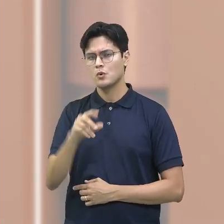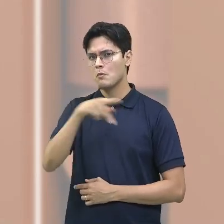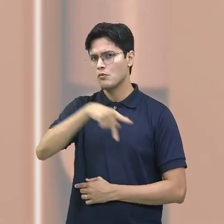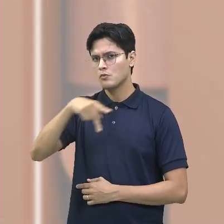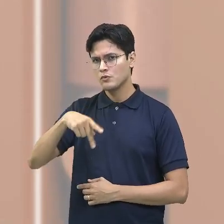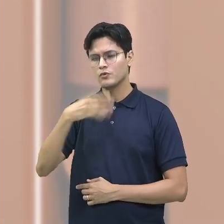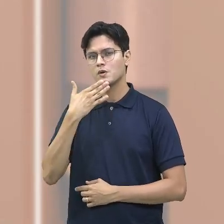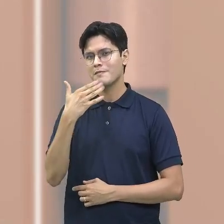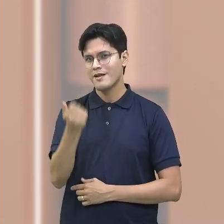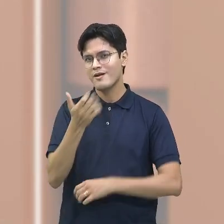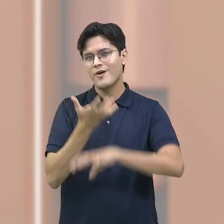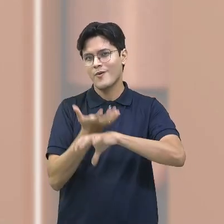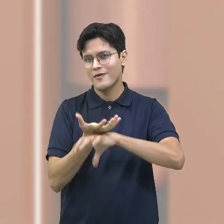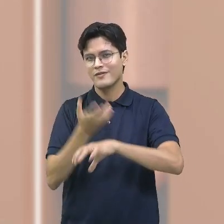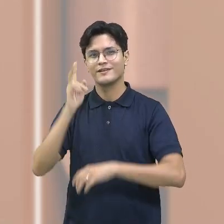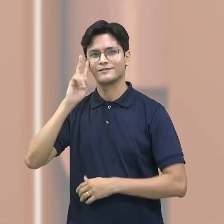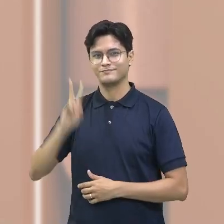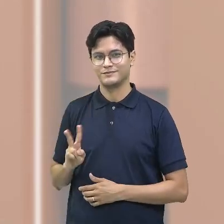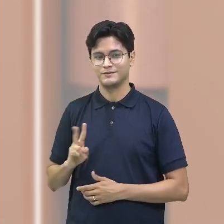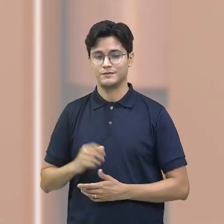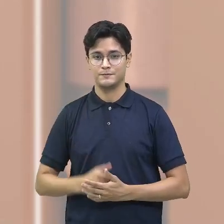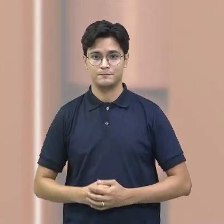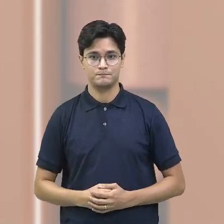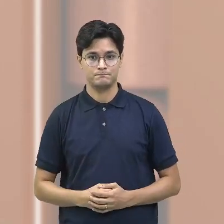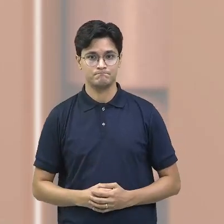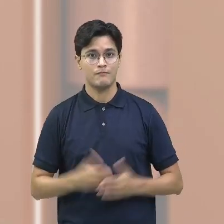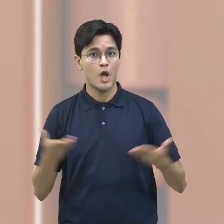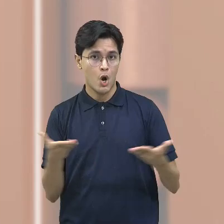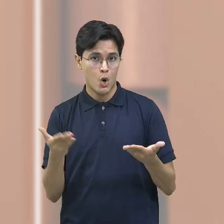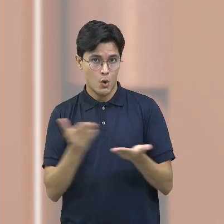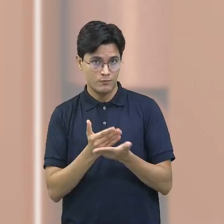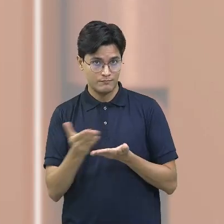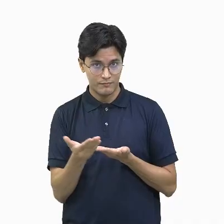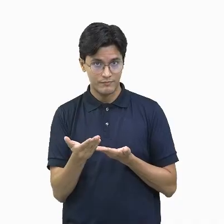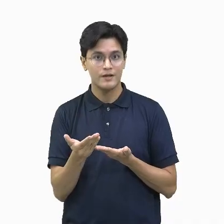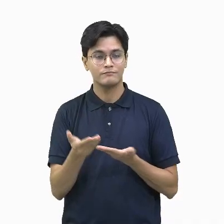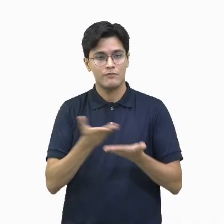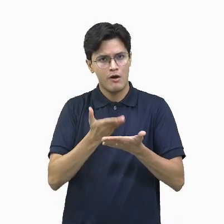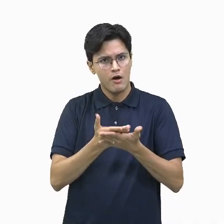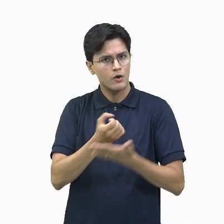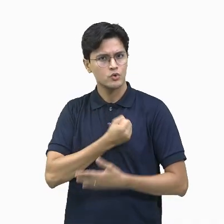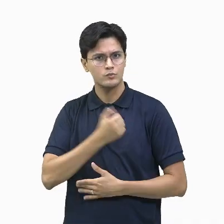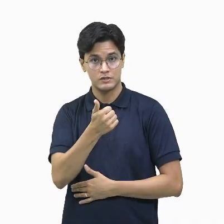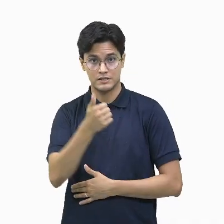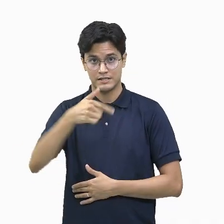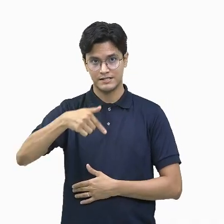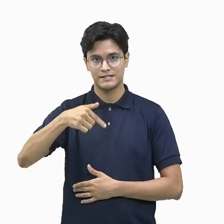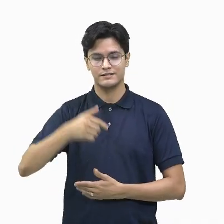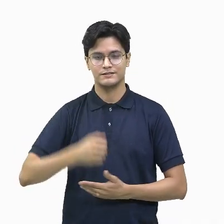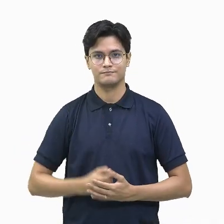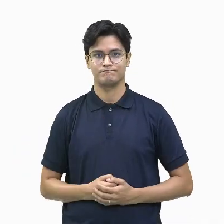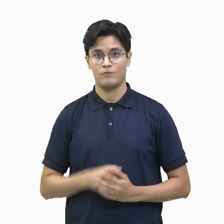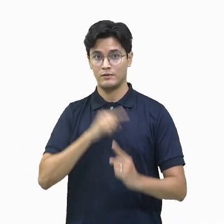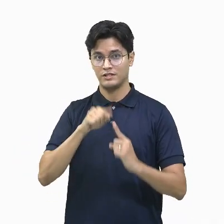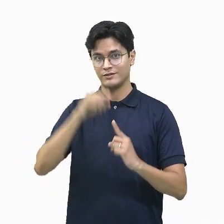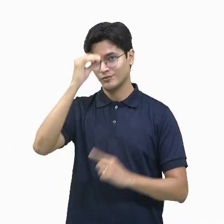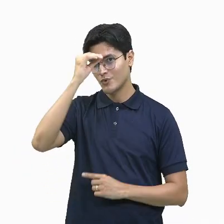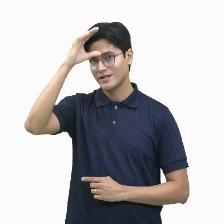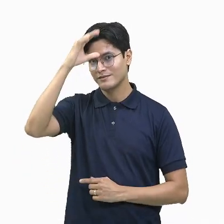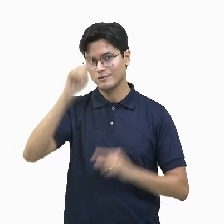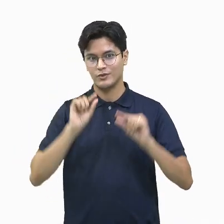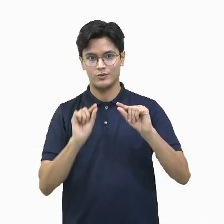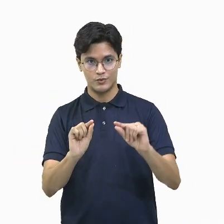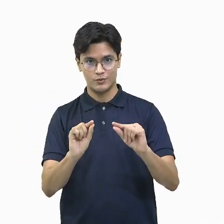o componente de História. Vamos à nossa aula de número 17. Objeto de conhecimento, a passagem